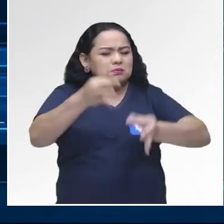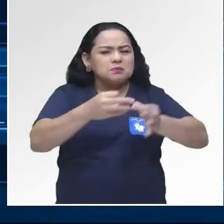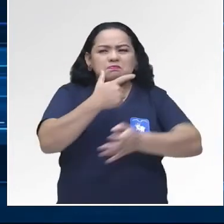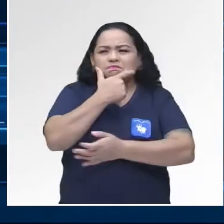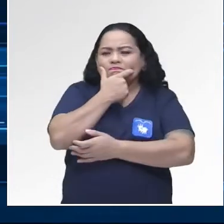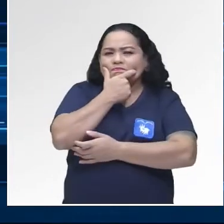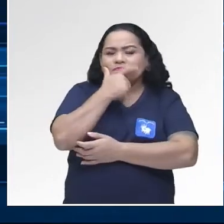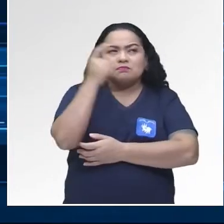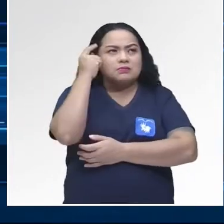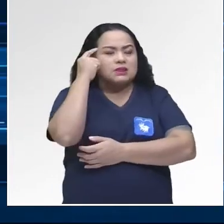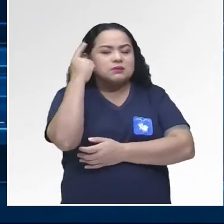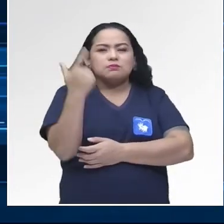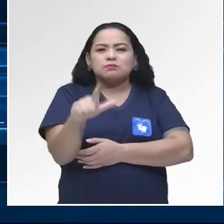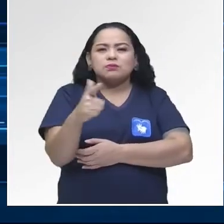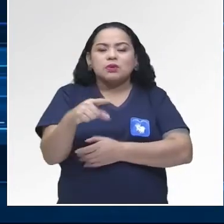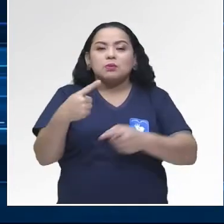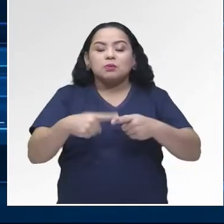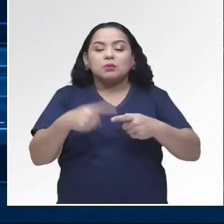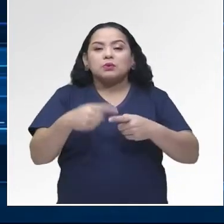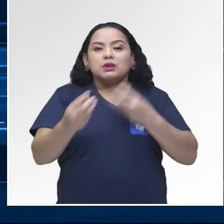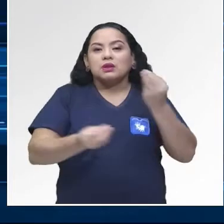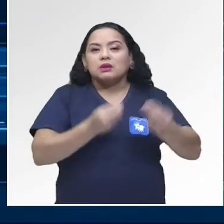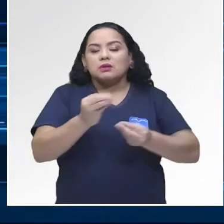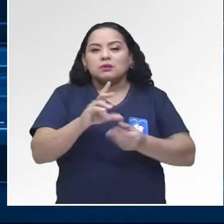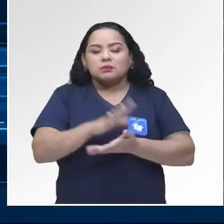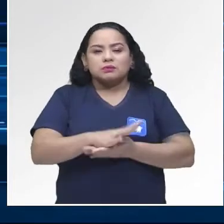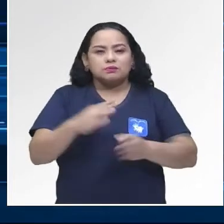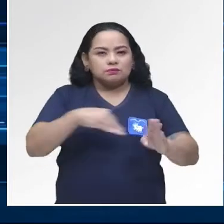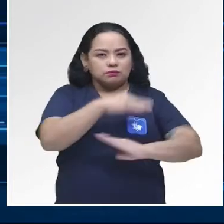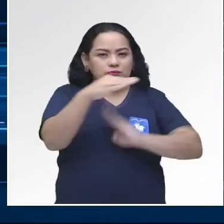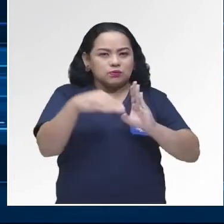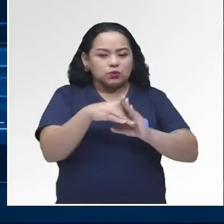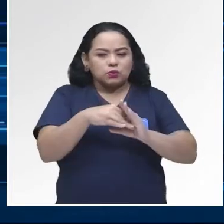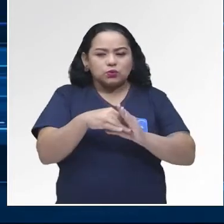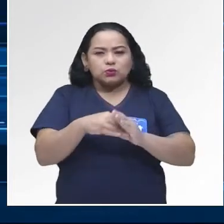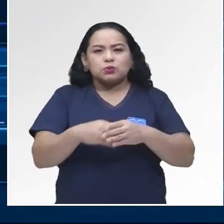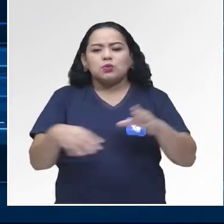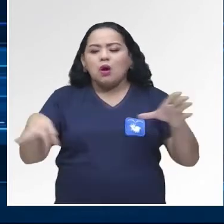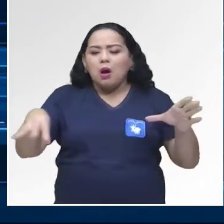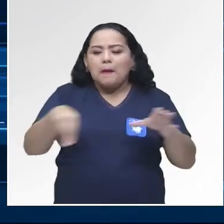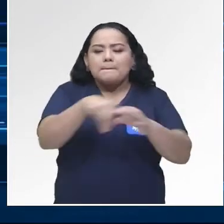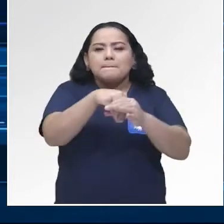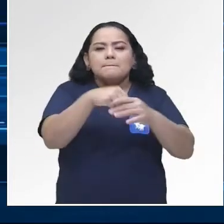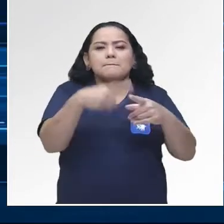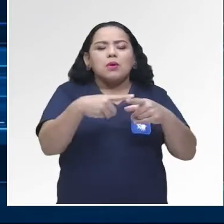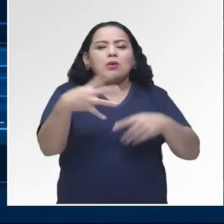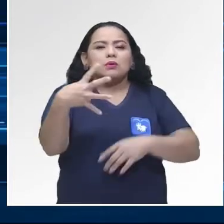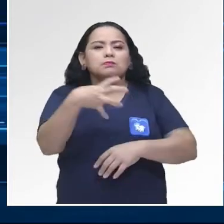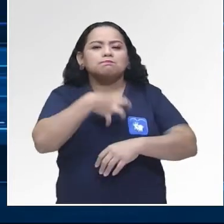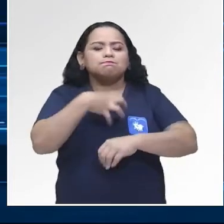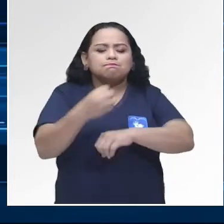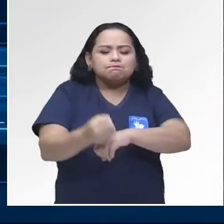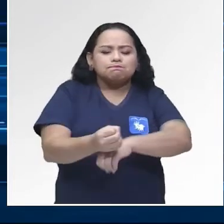uma reflexão, porque você está totalmente envolvido ou envolvida pelas